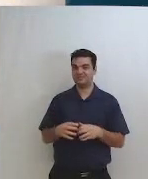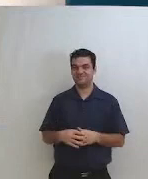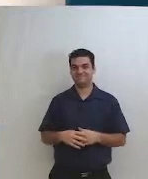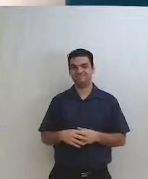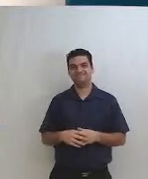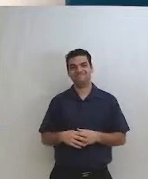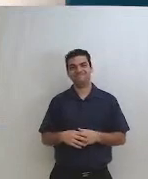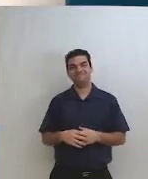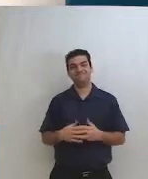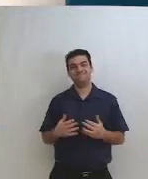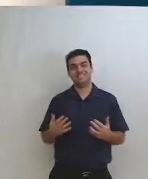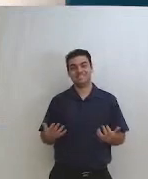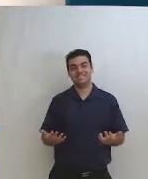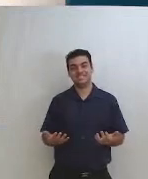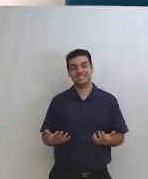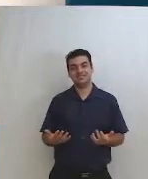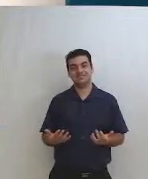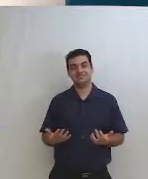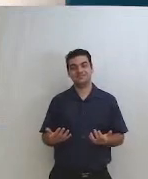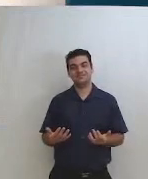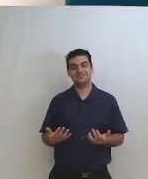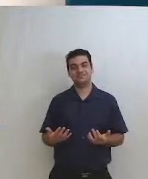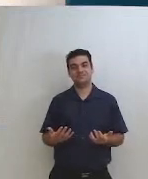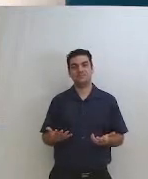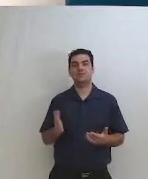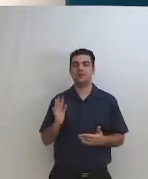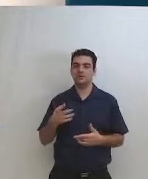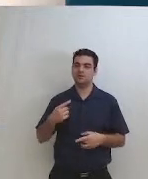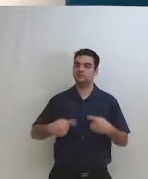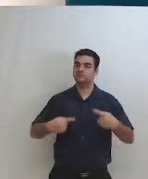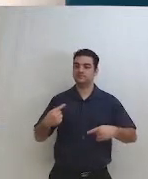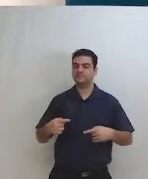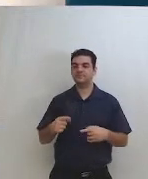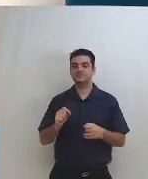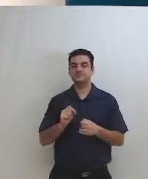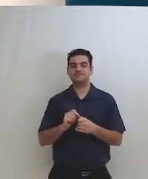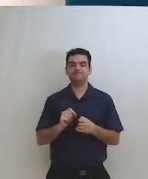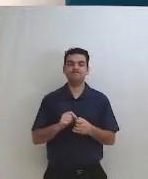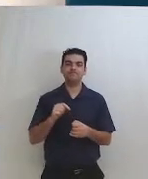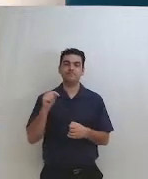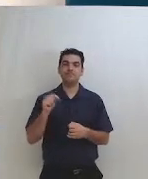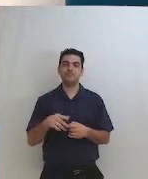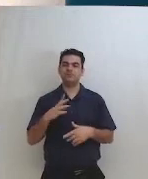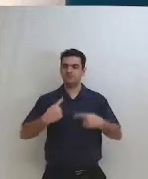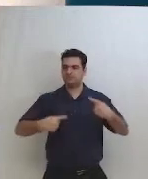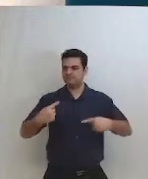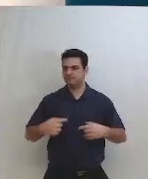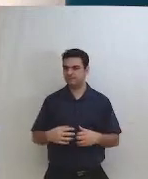circunstância já foi tratada reiteradamente por essa corte,